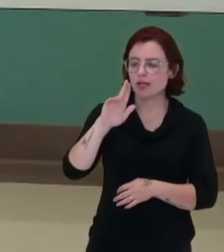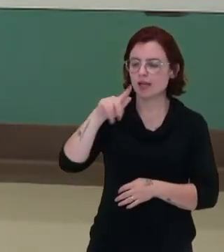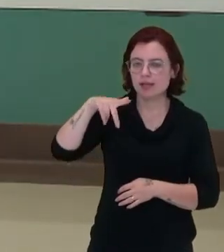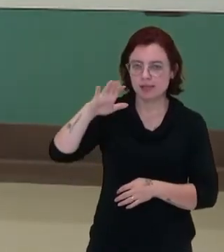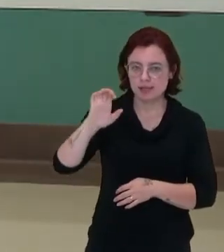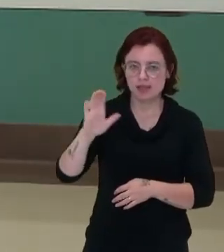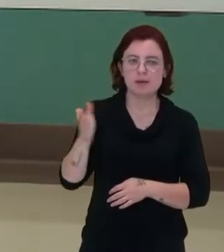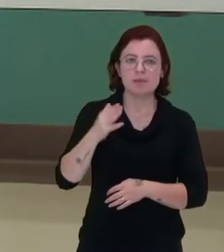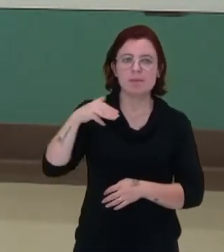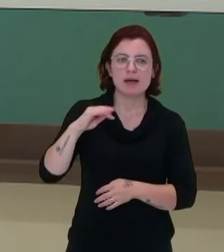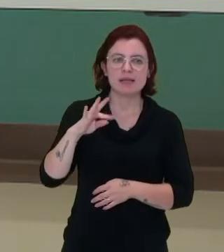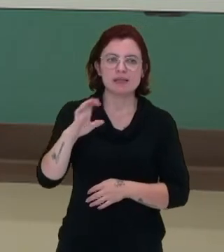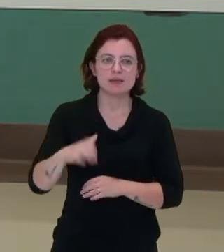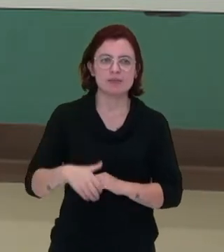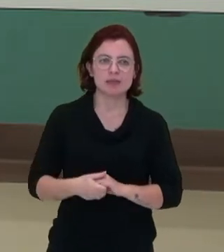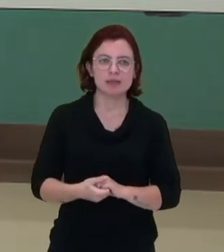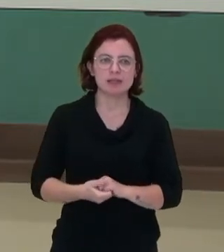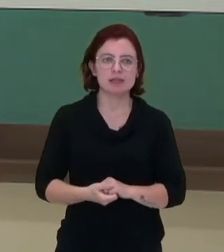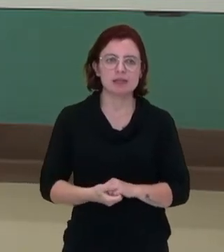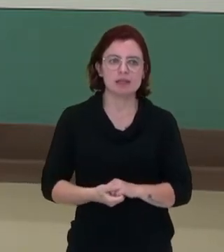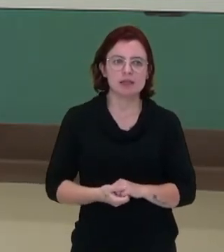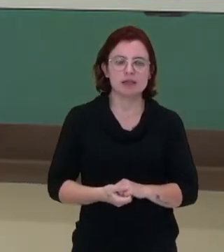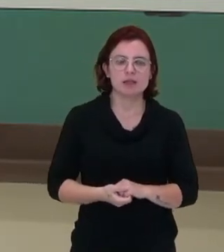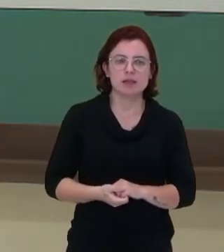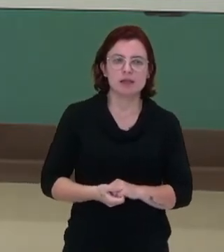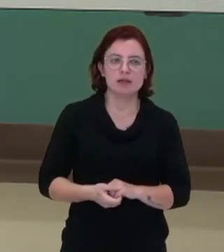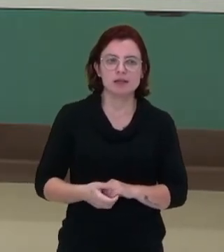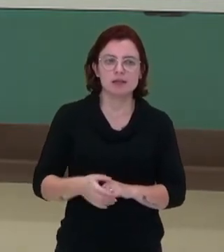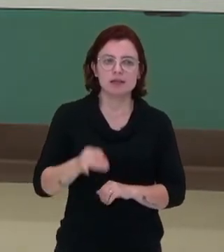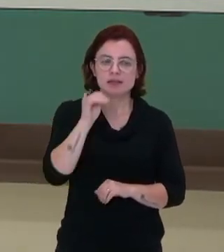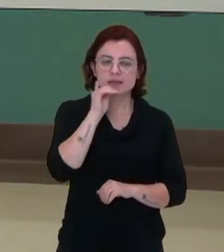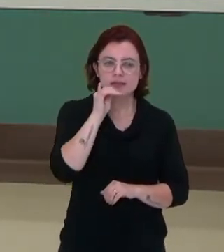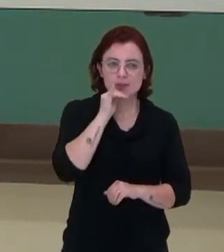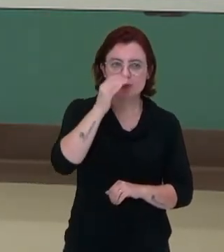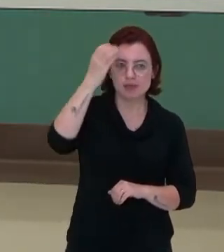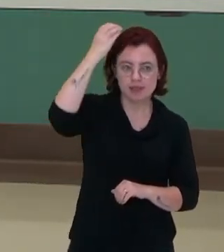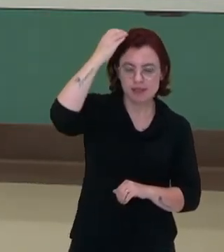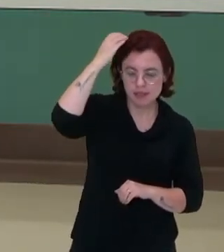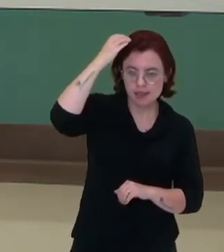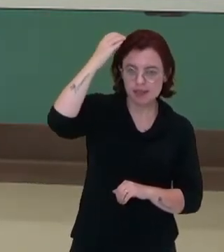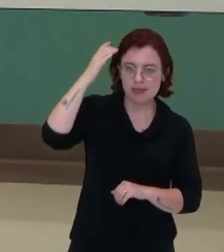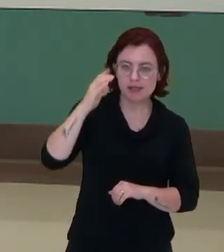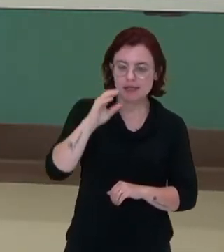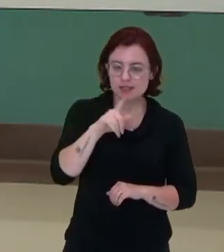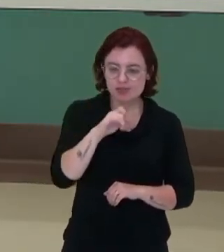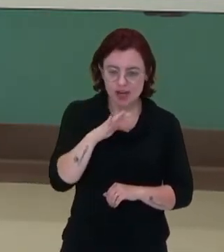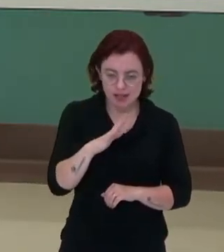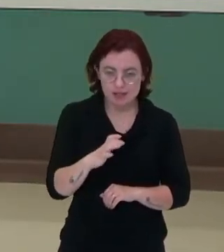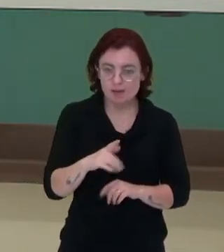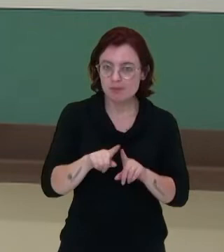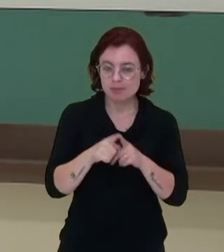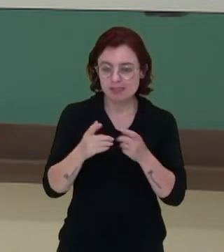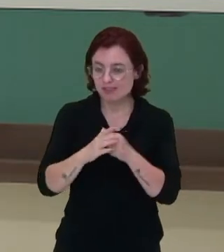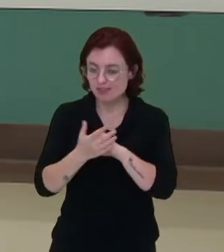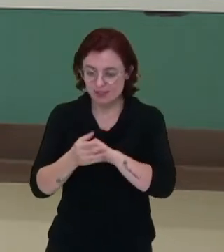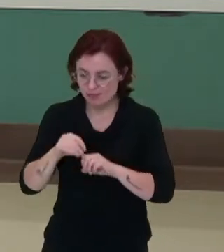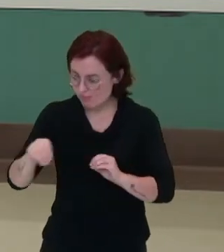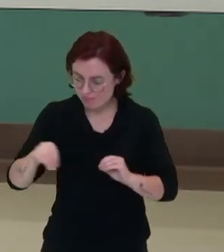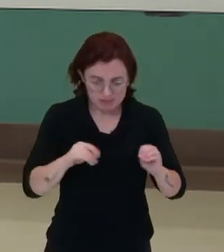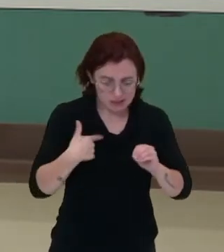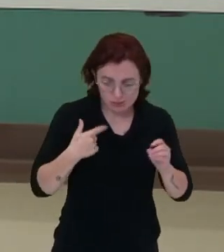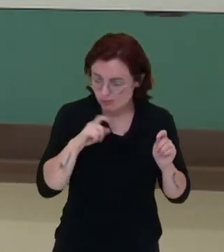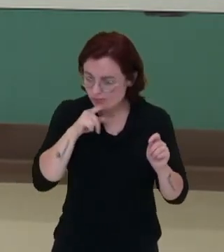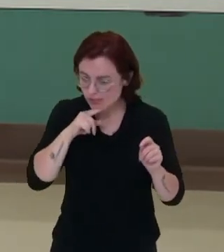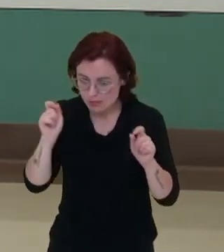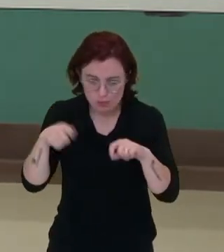O que é o xeque-mate? Xeque-mate é quando o rei estiver em xeque e nenhuma das defesas anteriores for